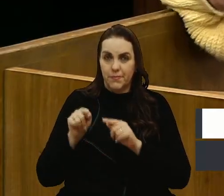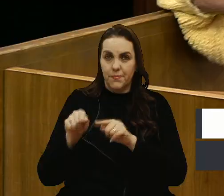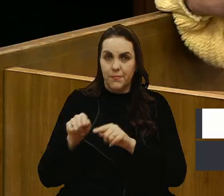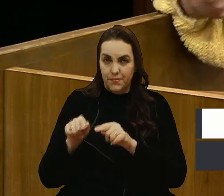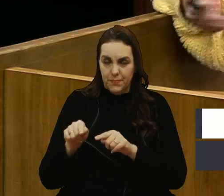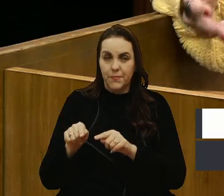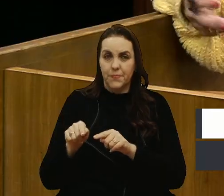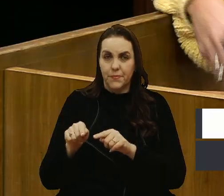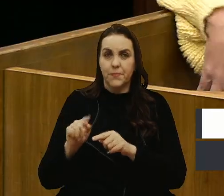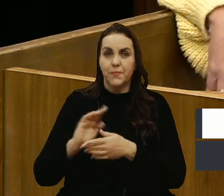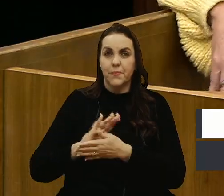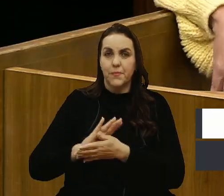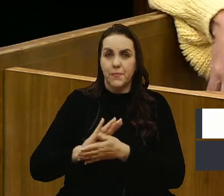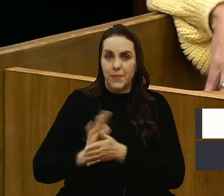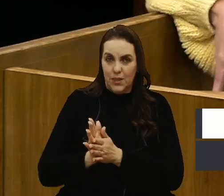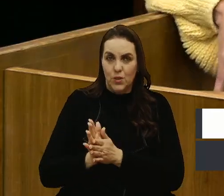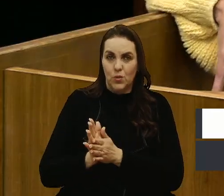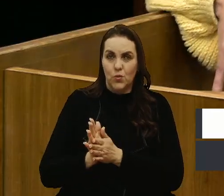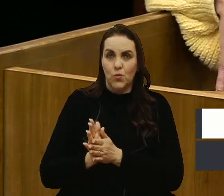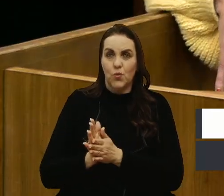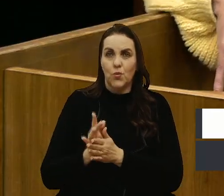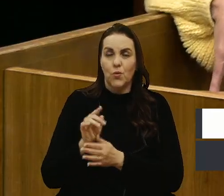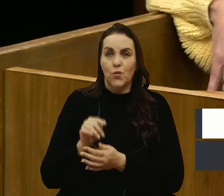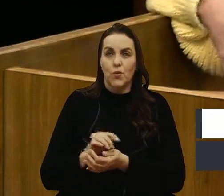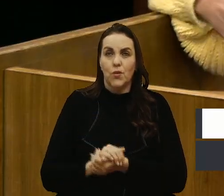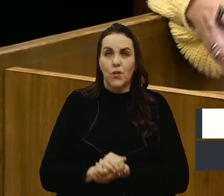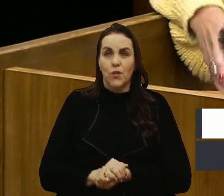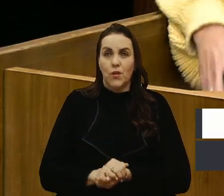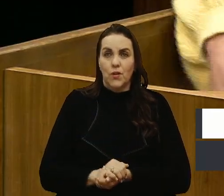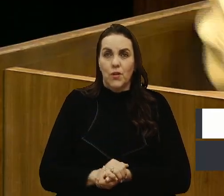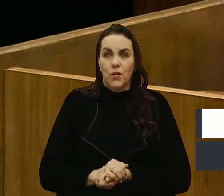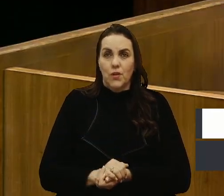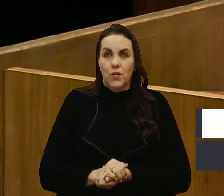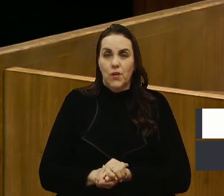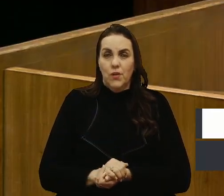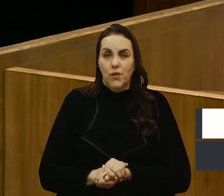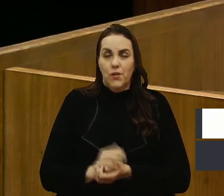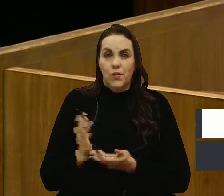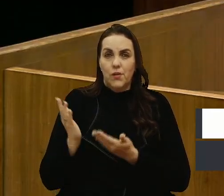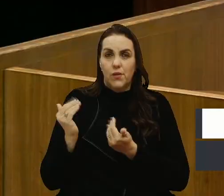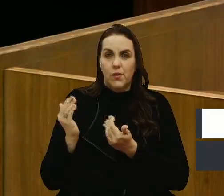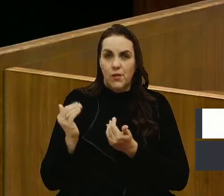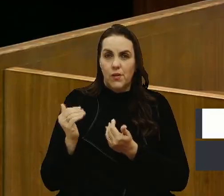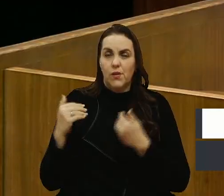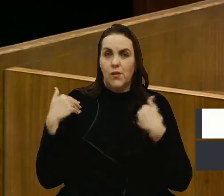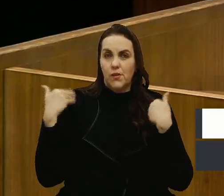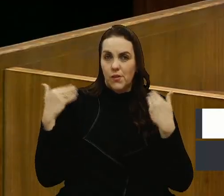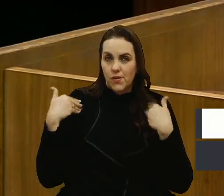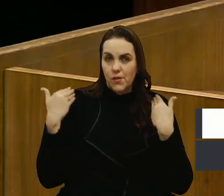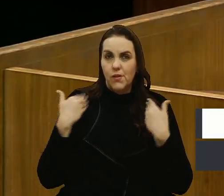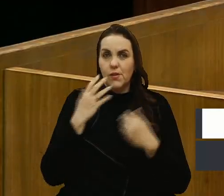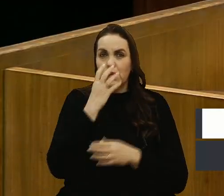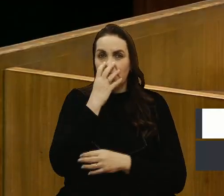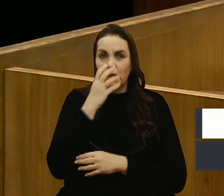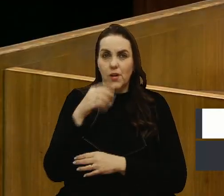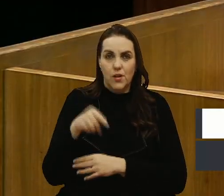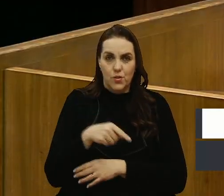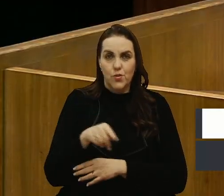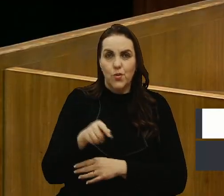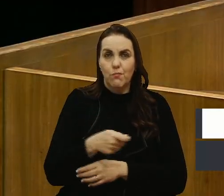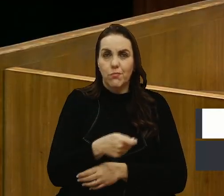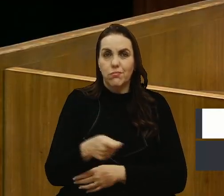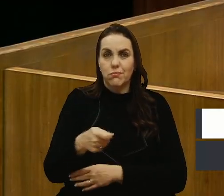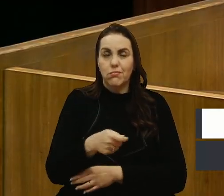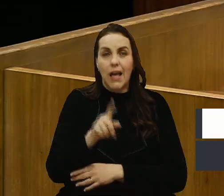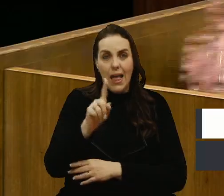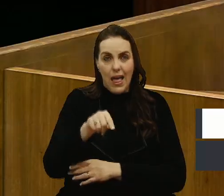havia matado aquele jovem que estava passeando com seu cachorro era um morador em